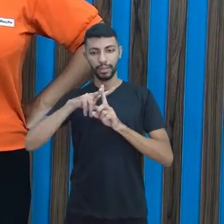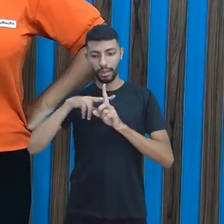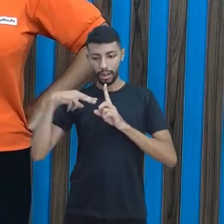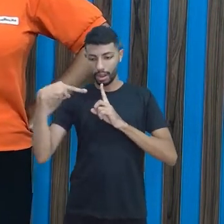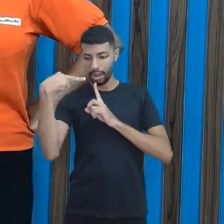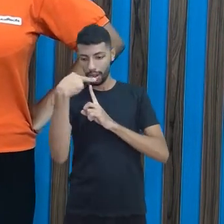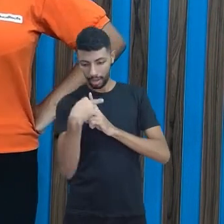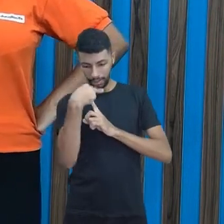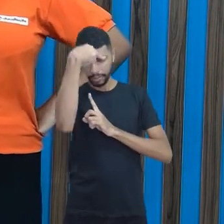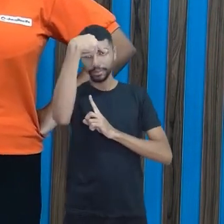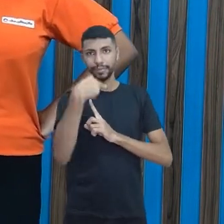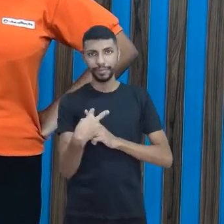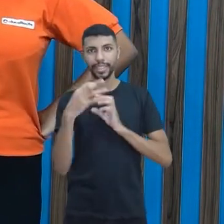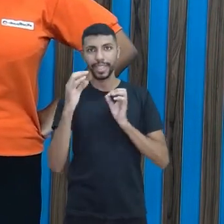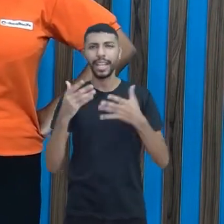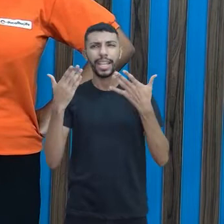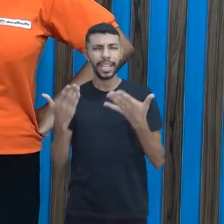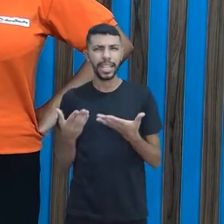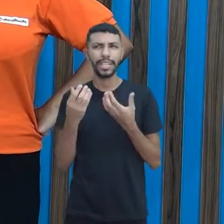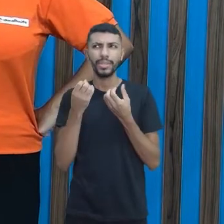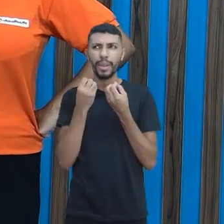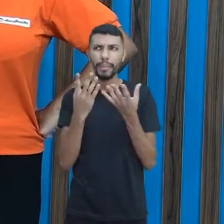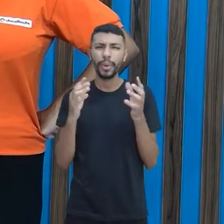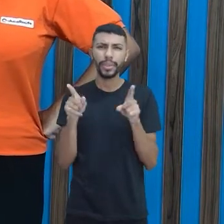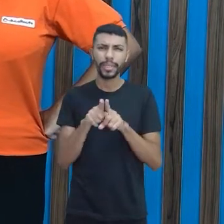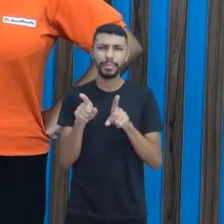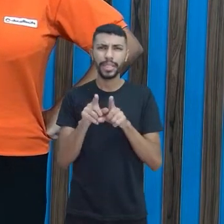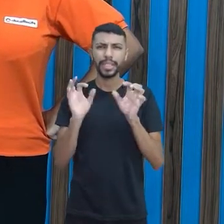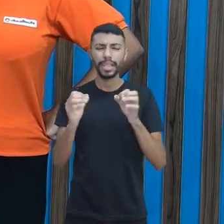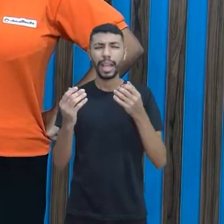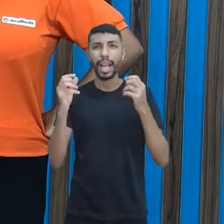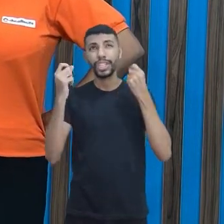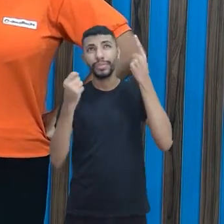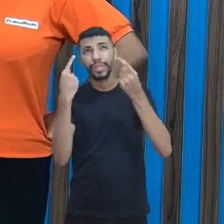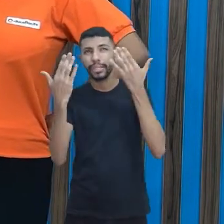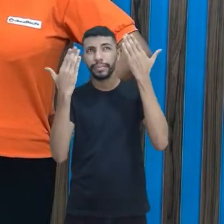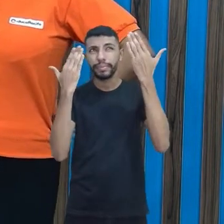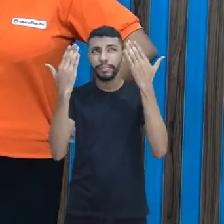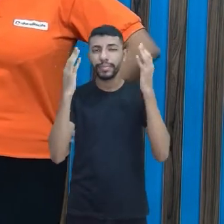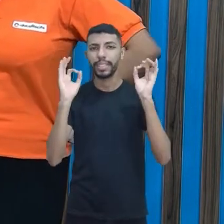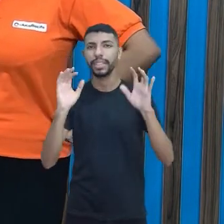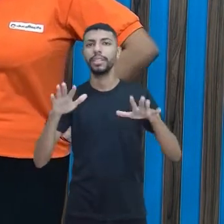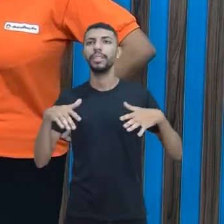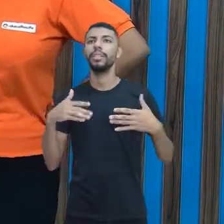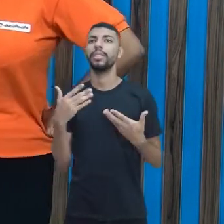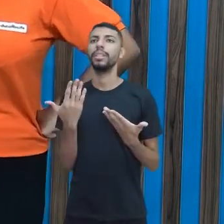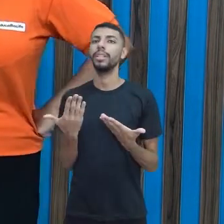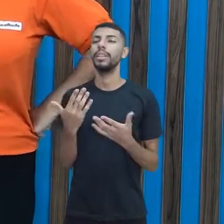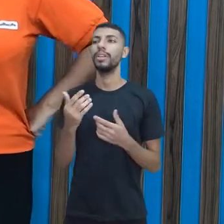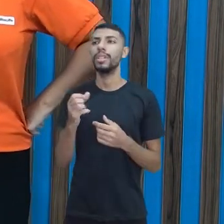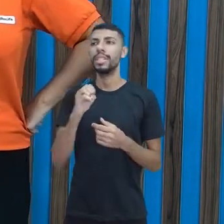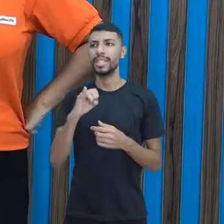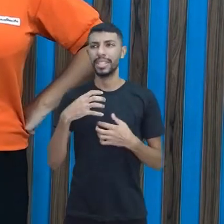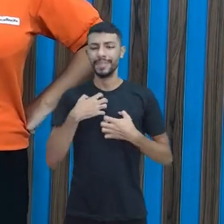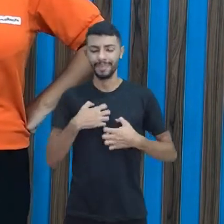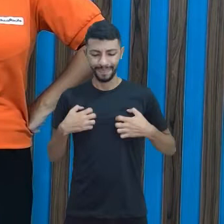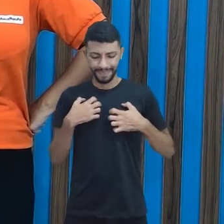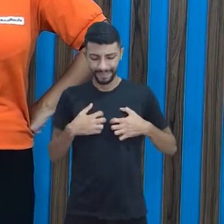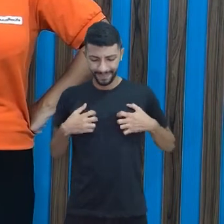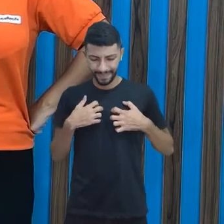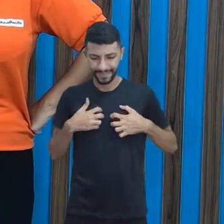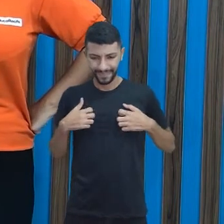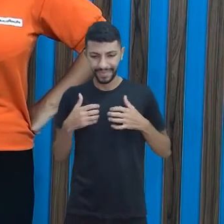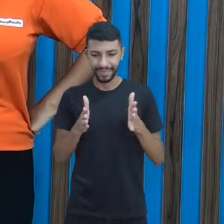é bastante terapêutico, inclusive. Então, se vocês talvez se incomodam com alguma coisa, quem nunca, né, gente? Principalmente nessa fase cruel que